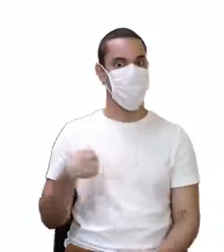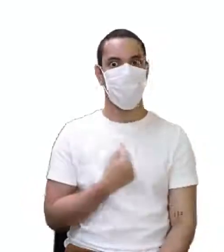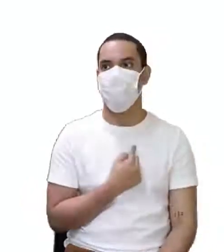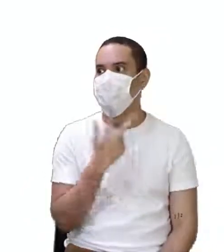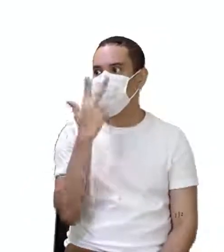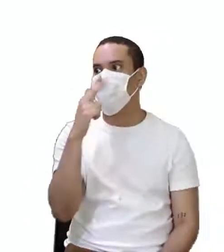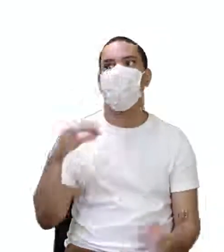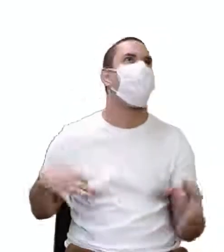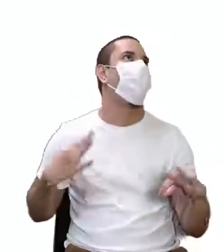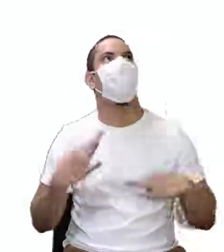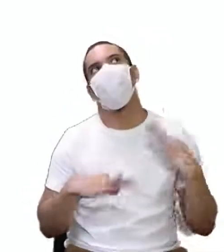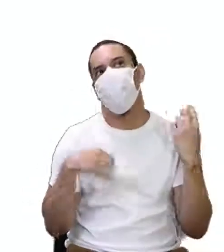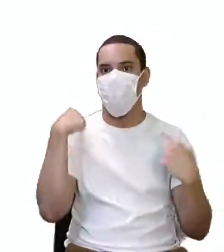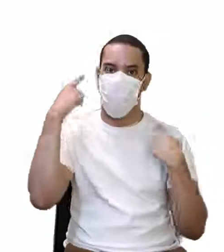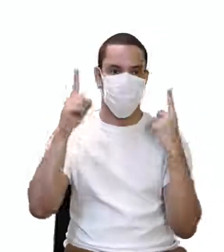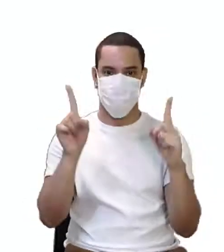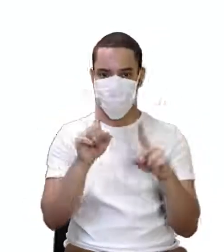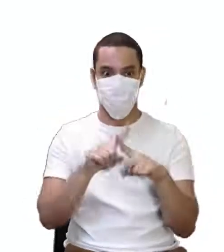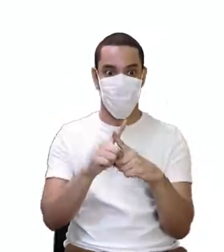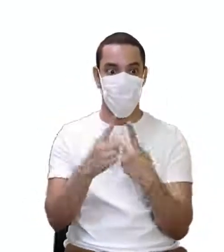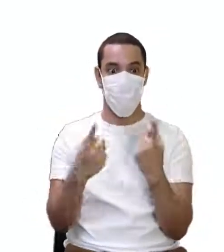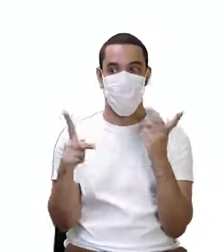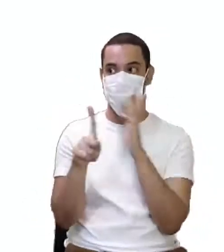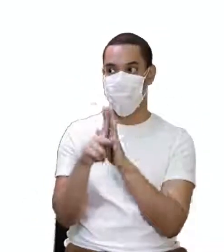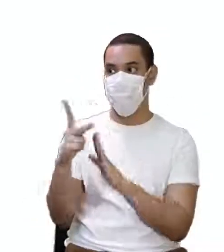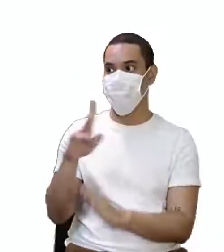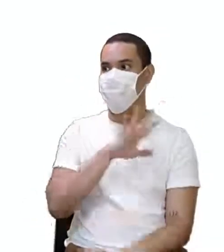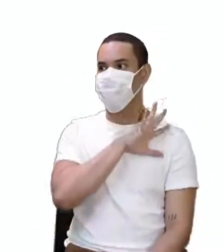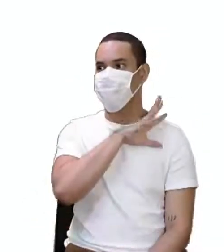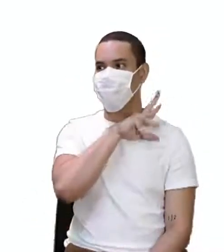feito doido, né? Mas os animais, por instinto,